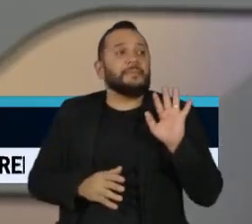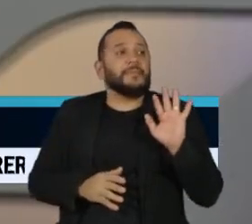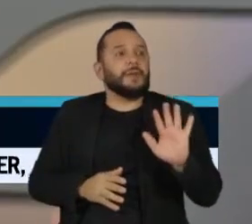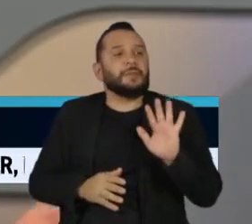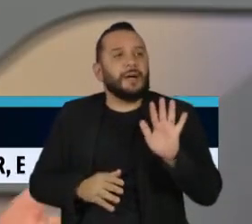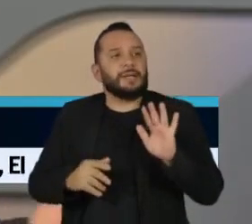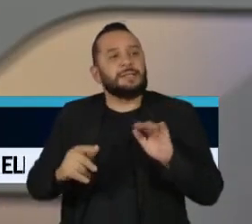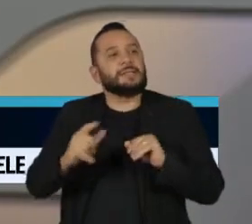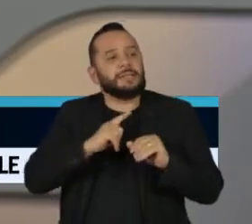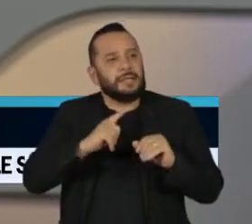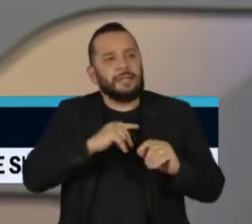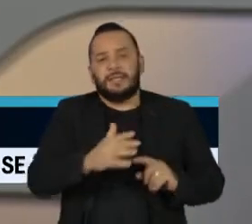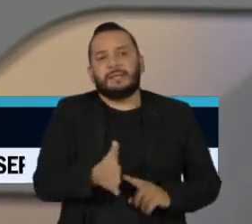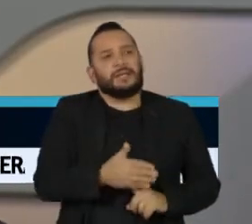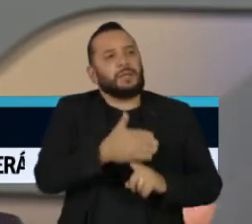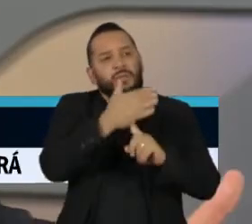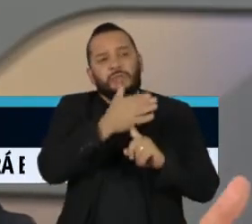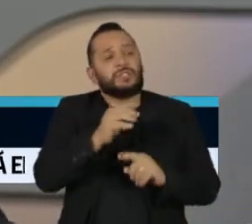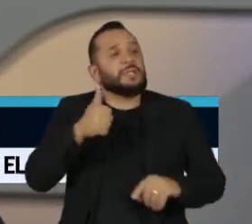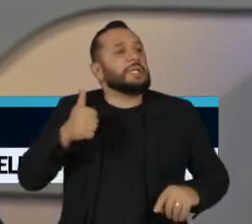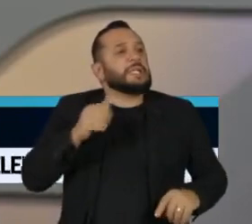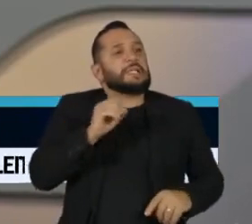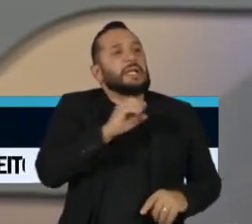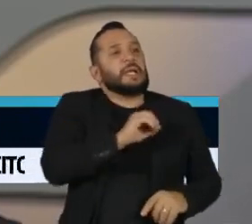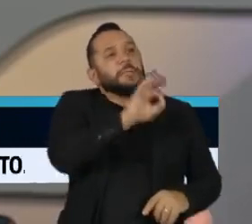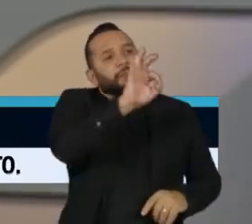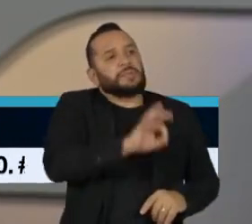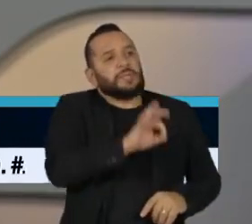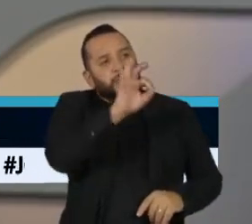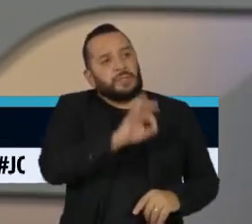nenhum sistema de tecnologia absolutamente seguro.